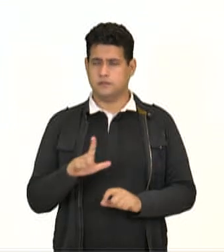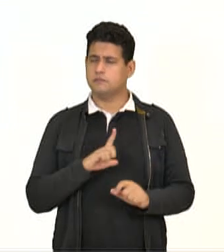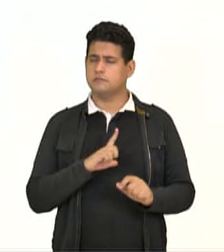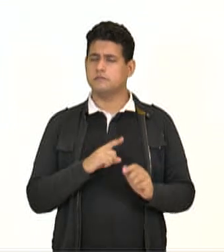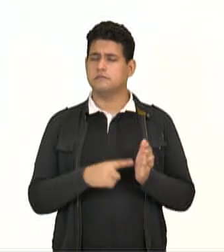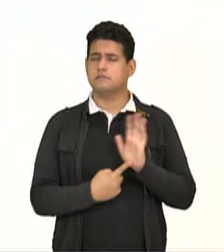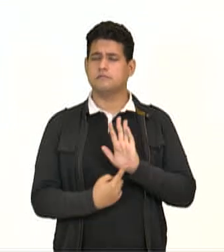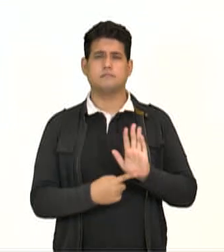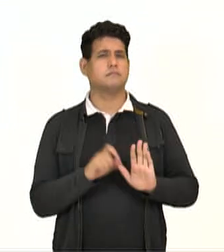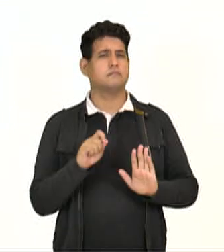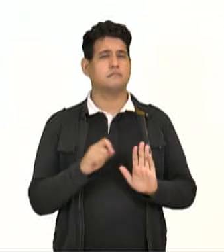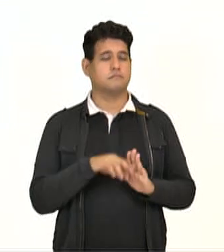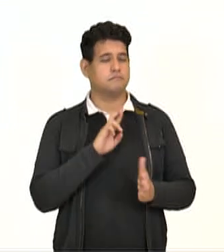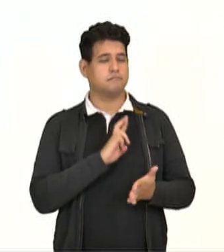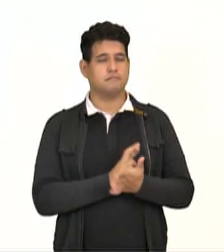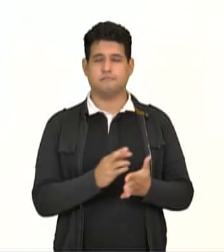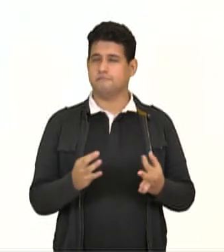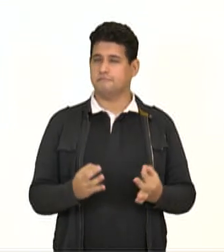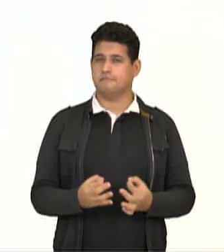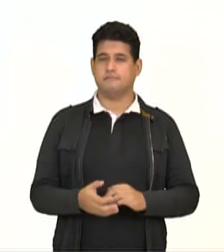que expressa o resultado.